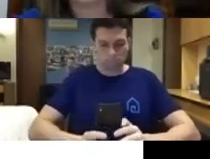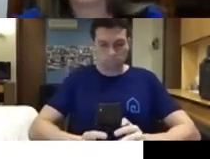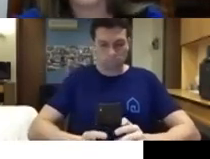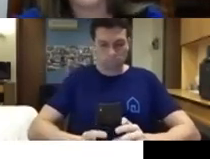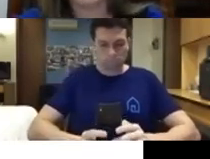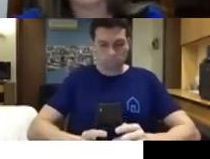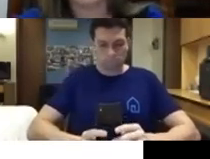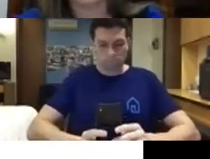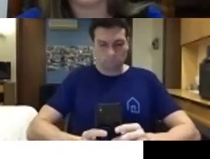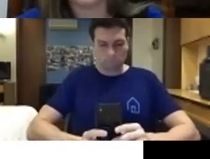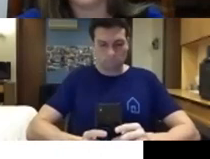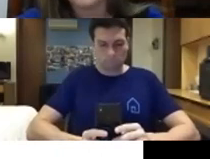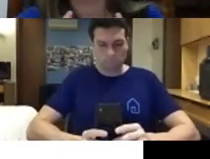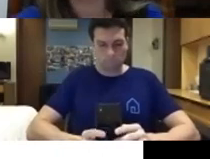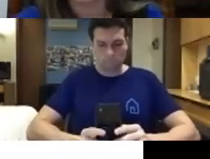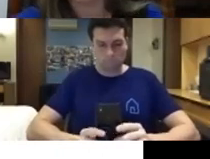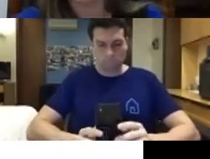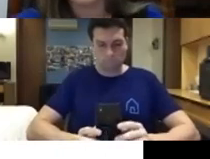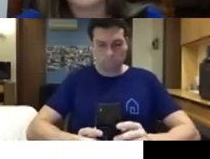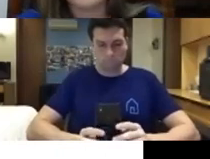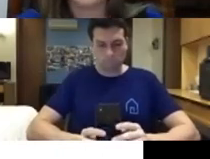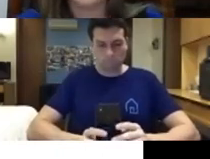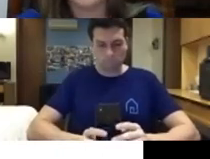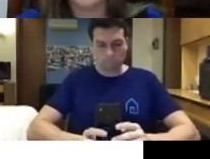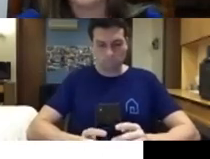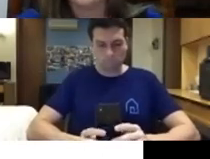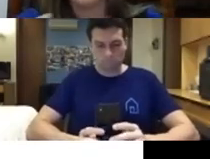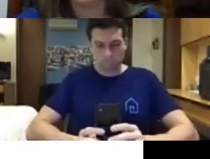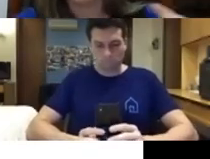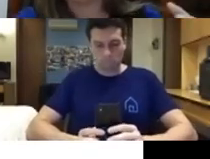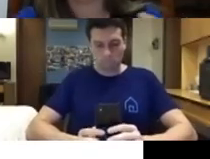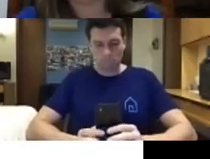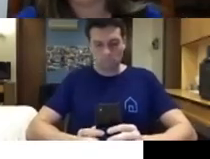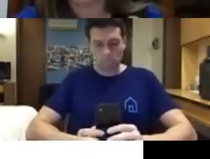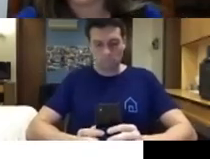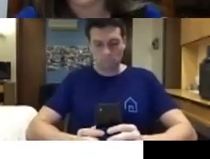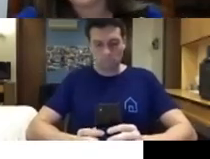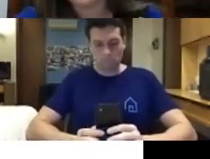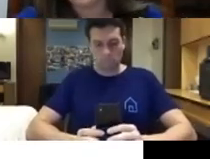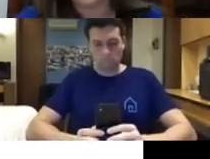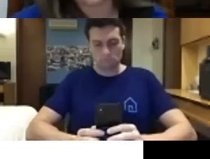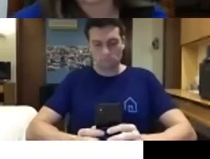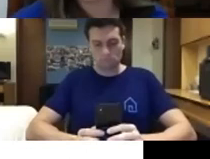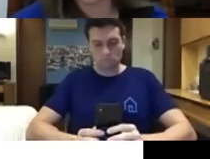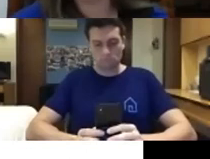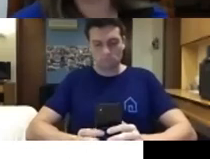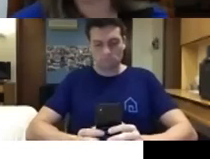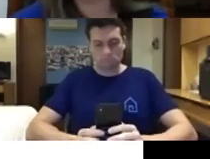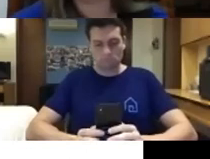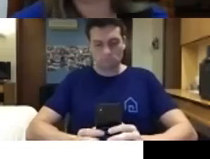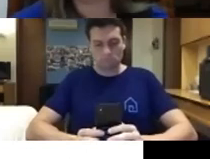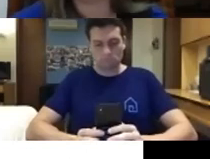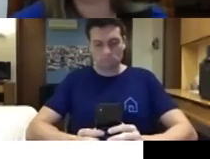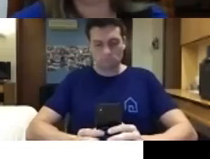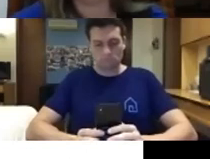como uma grande peça só. A gente tem a redistribuição ali de tensões, o que por um lado é bom,